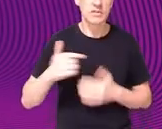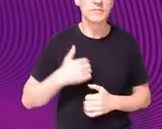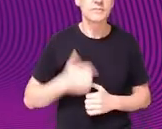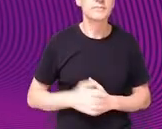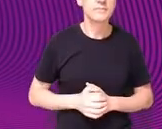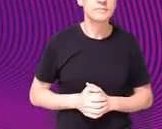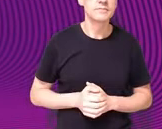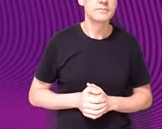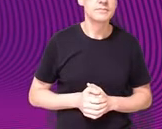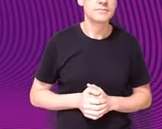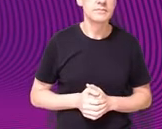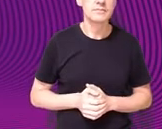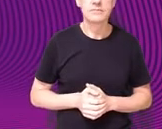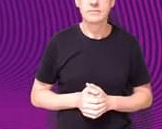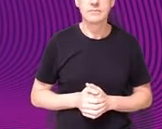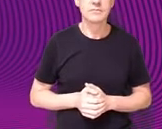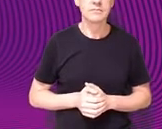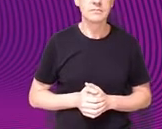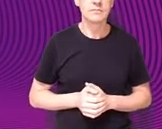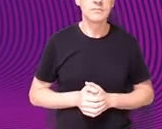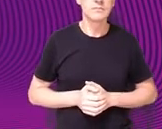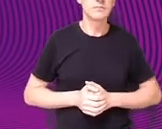Muito obrigado aí.